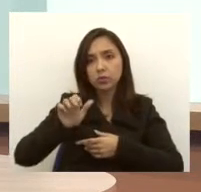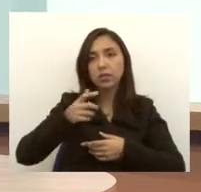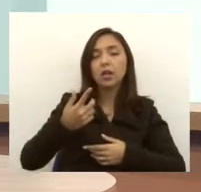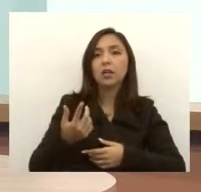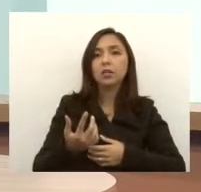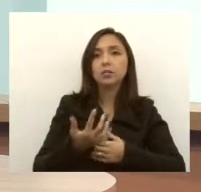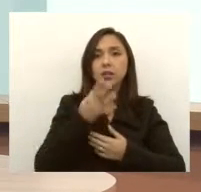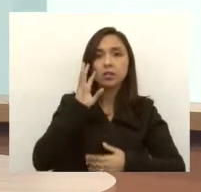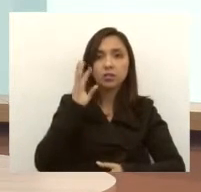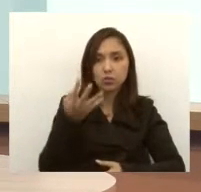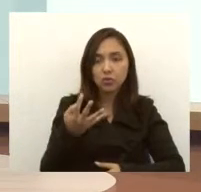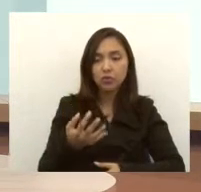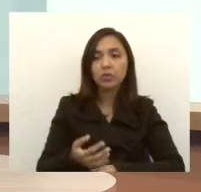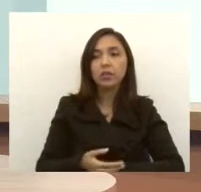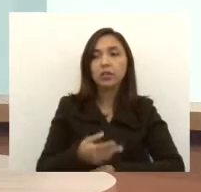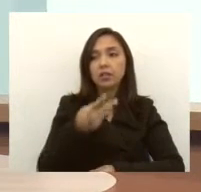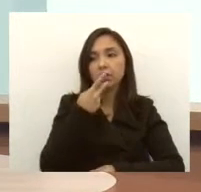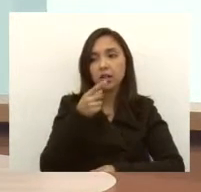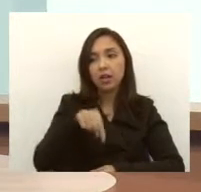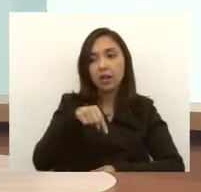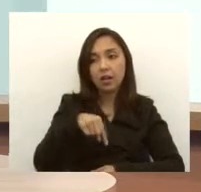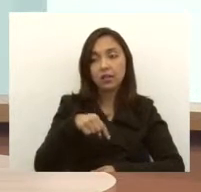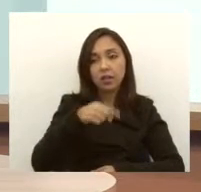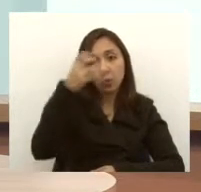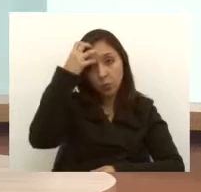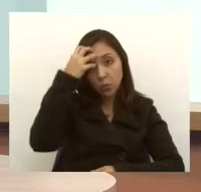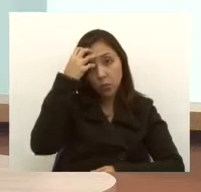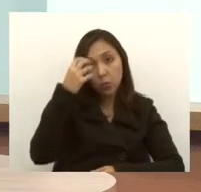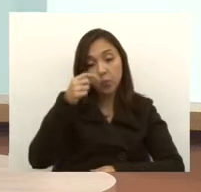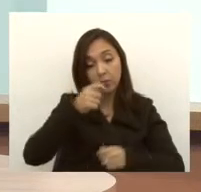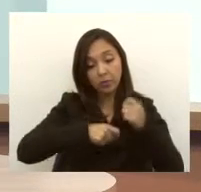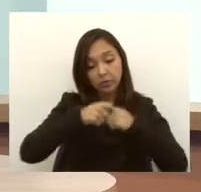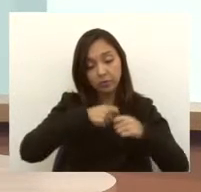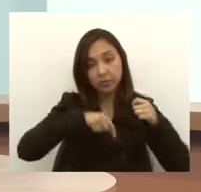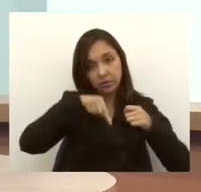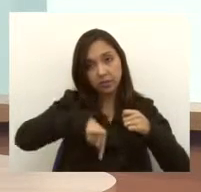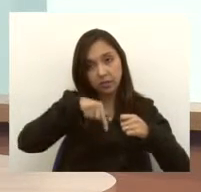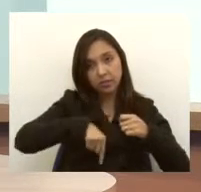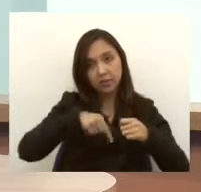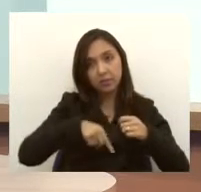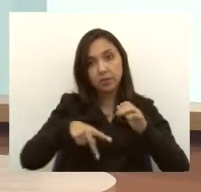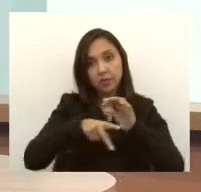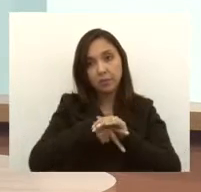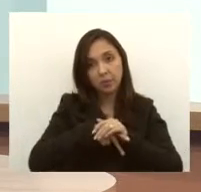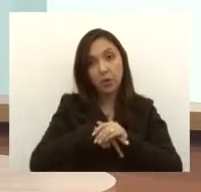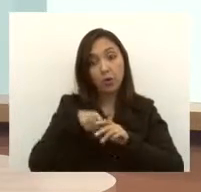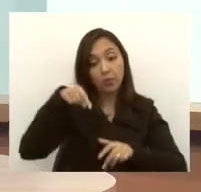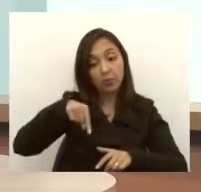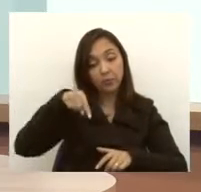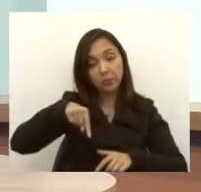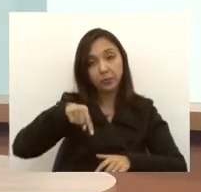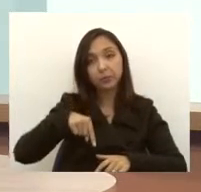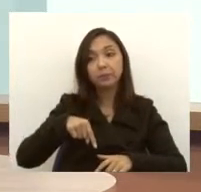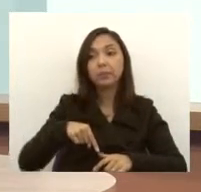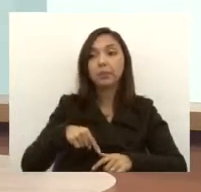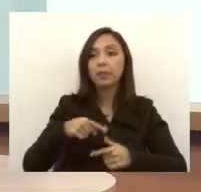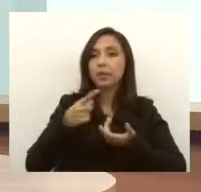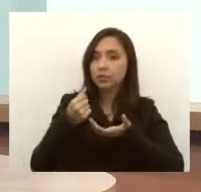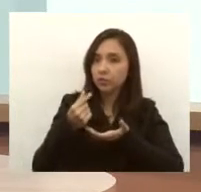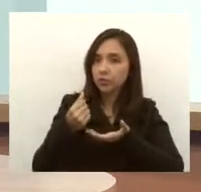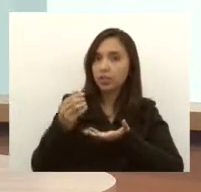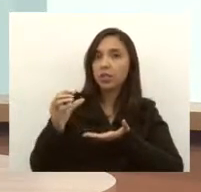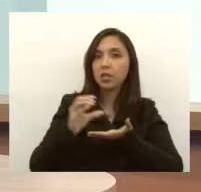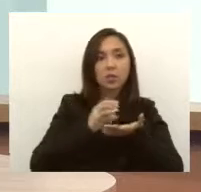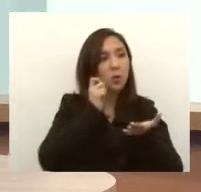isso. Obviamente que a culpa da administração é local, é o poder público local que arrecada, que